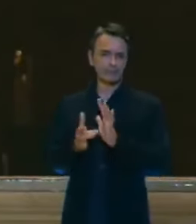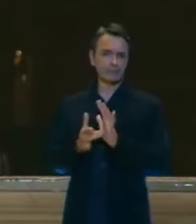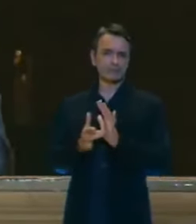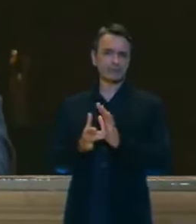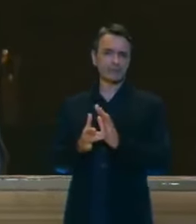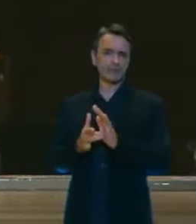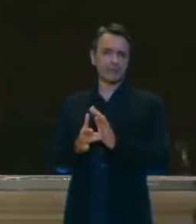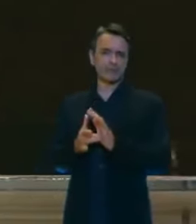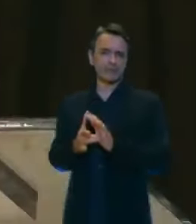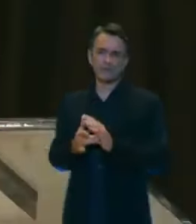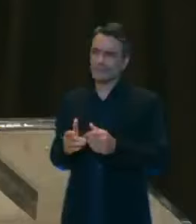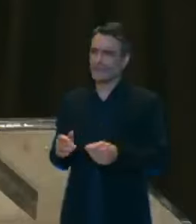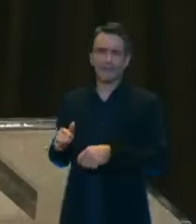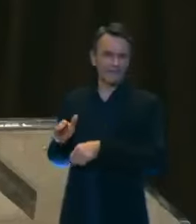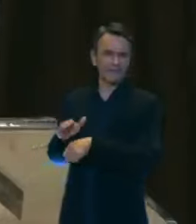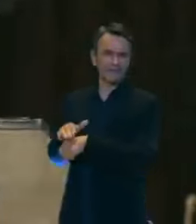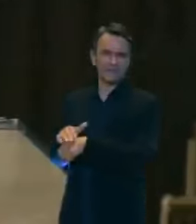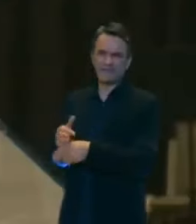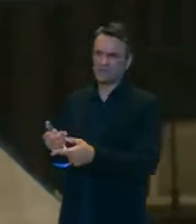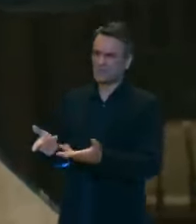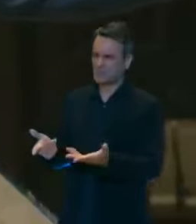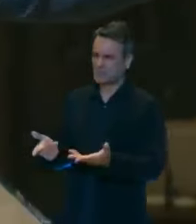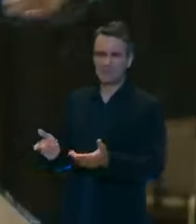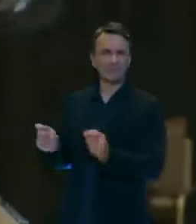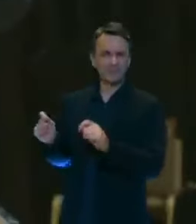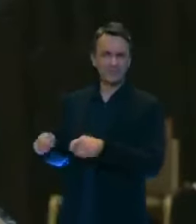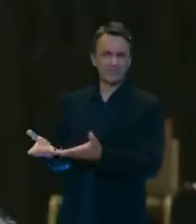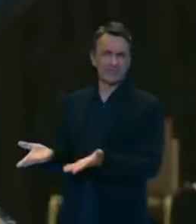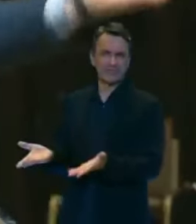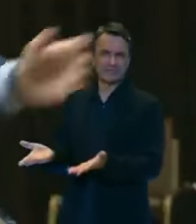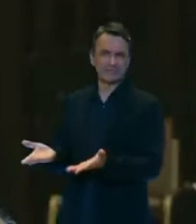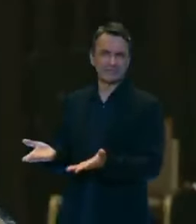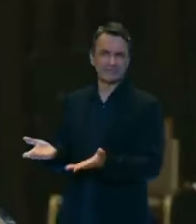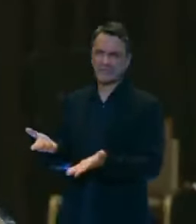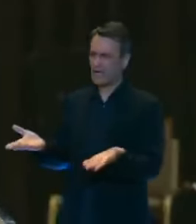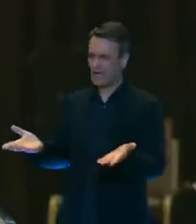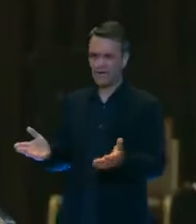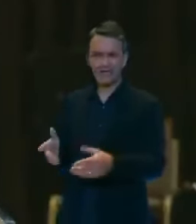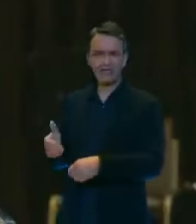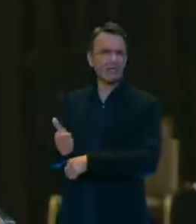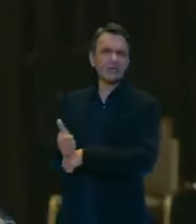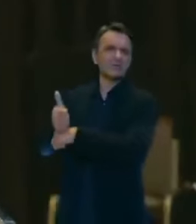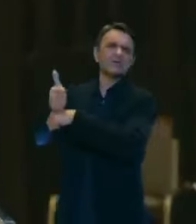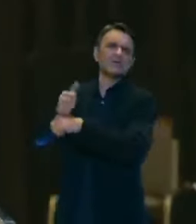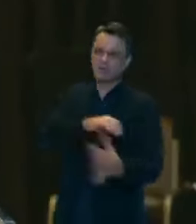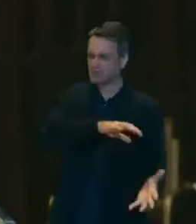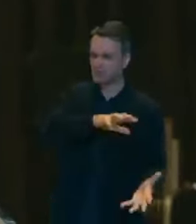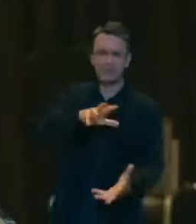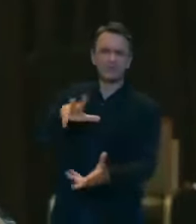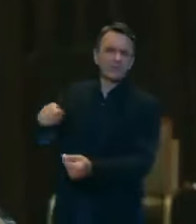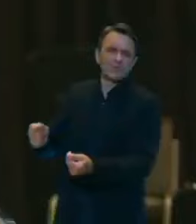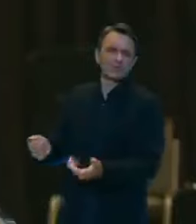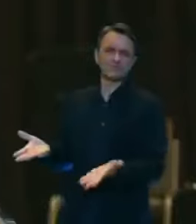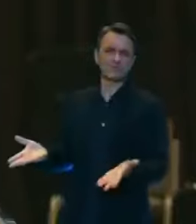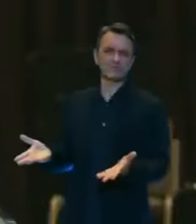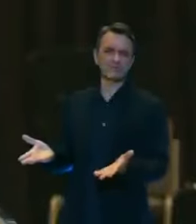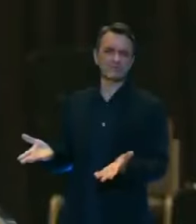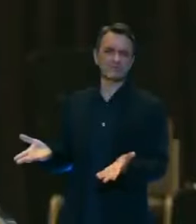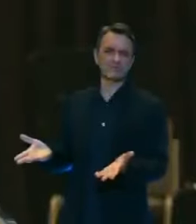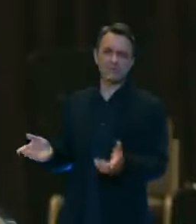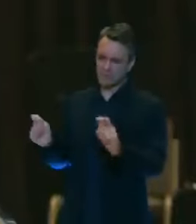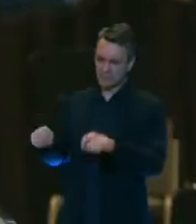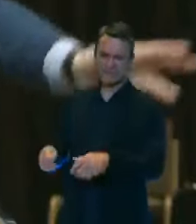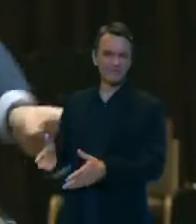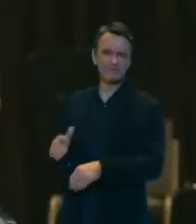poderia fazer. Ele podia ter sido governador do mundo se ele quisesse. Ele podia ter feito